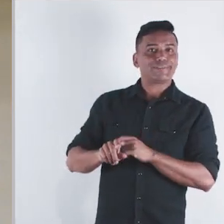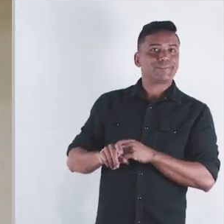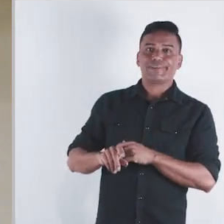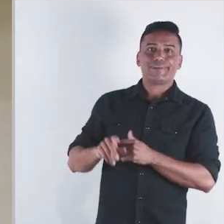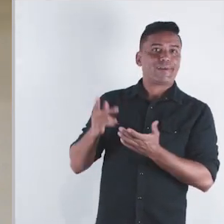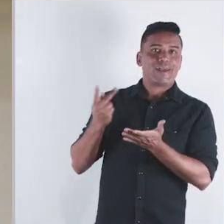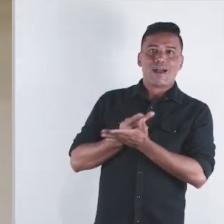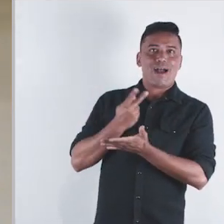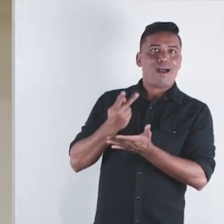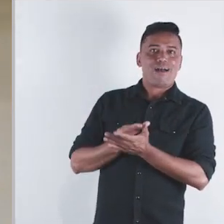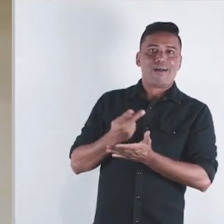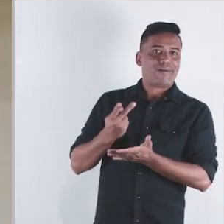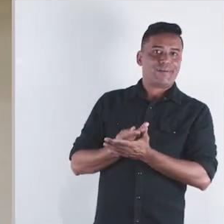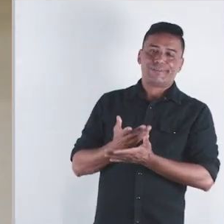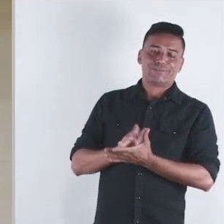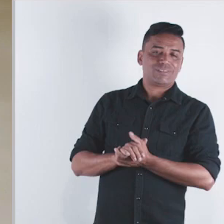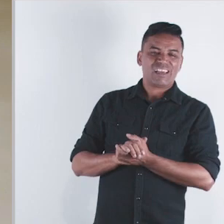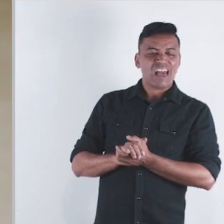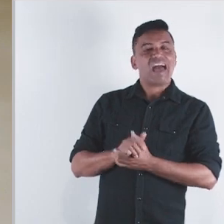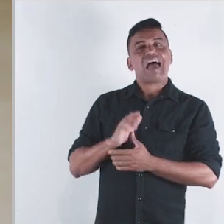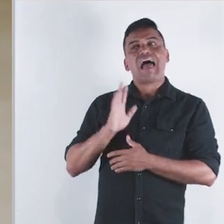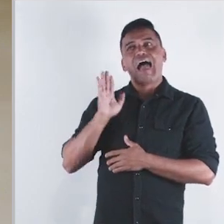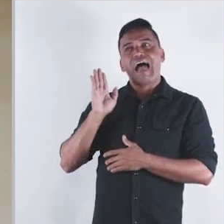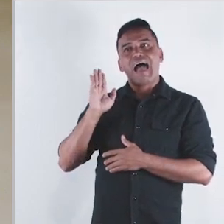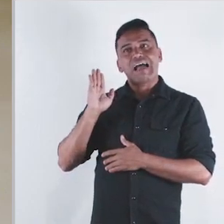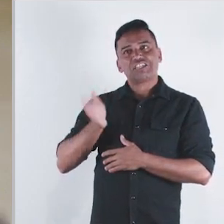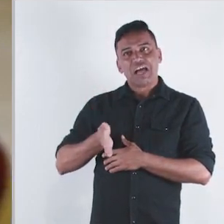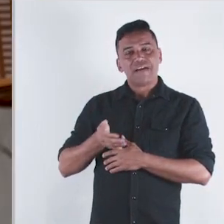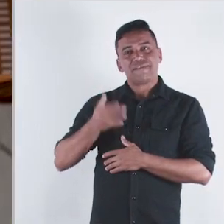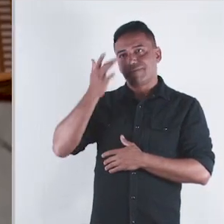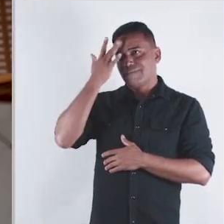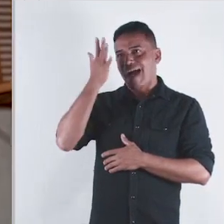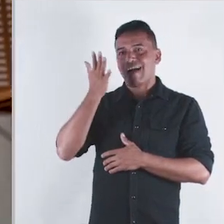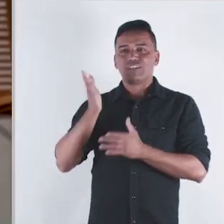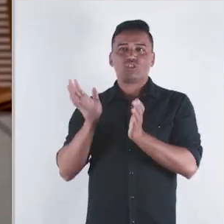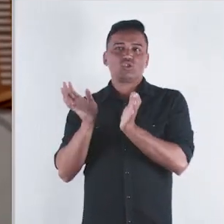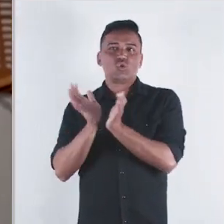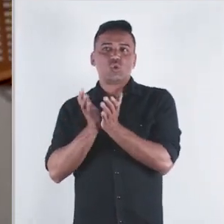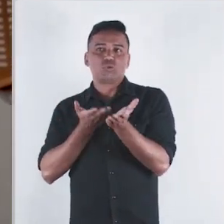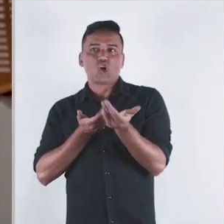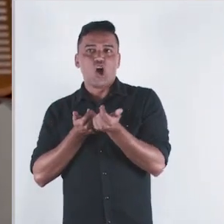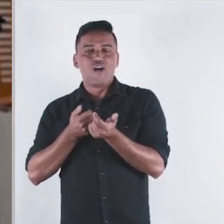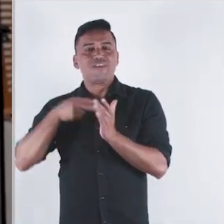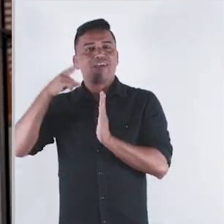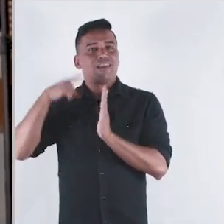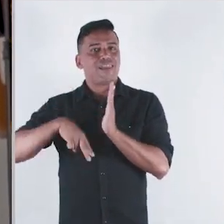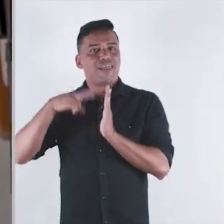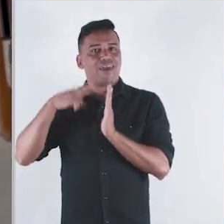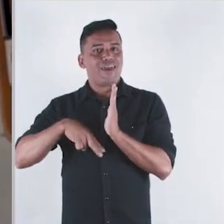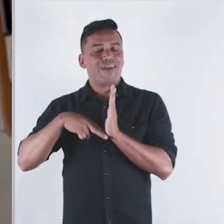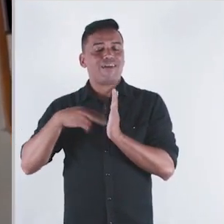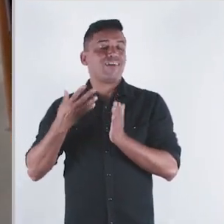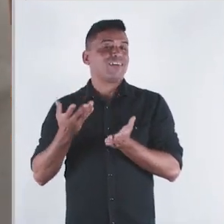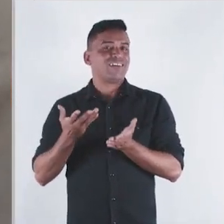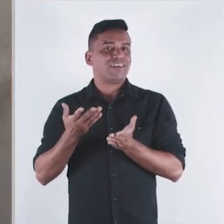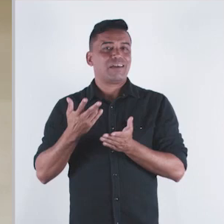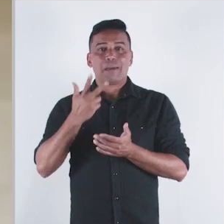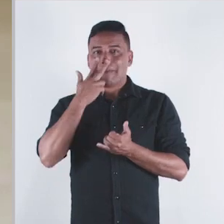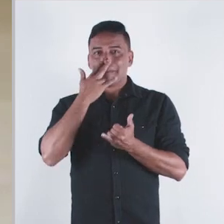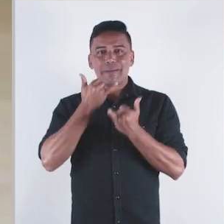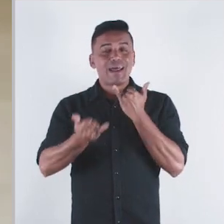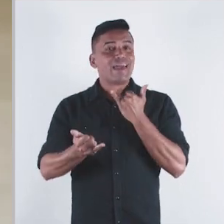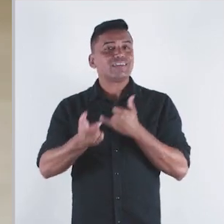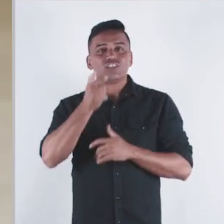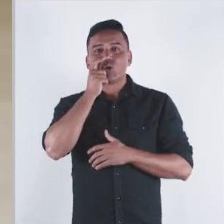mas então é mais fácil para a juventude. Me parece, é muito